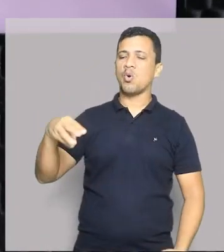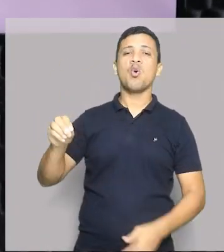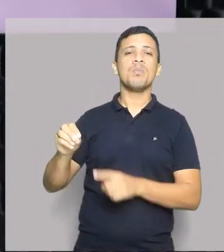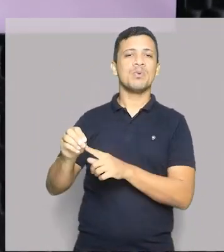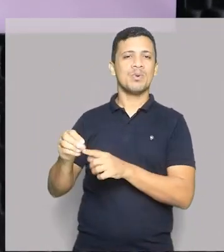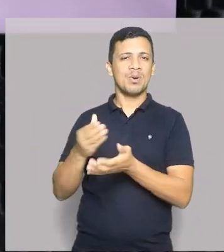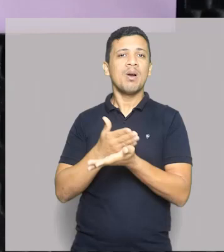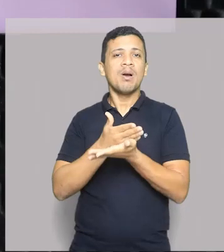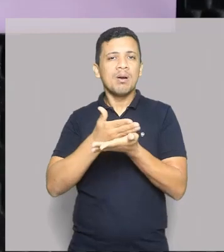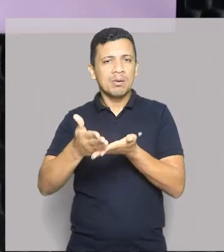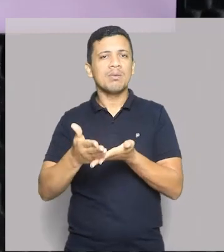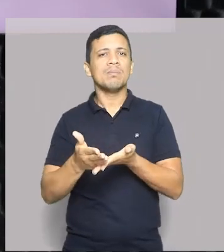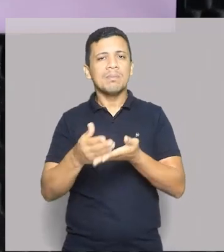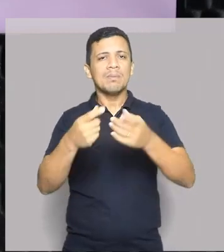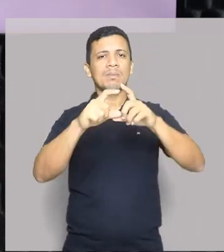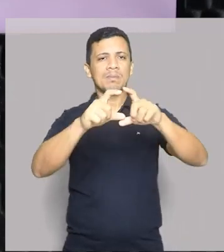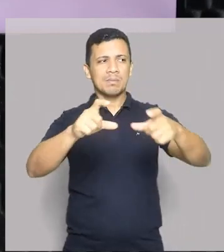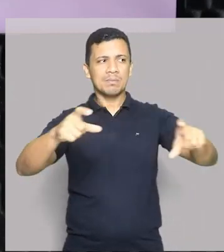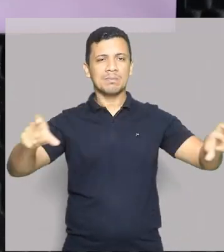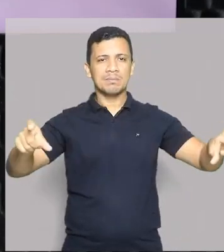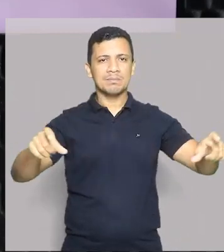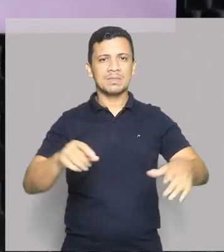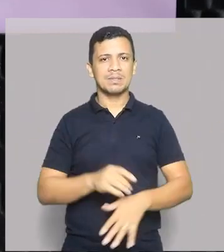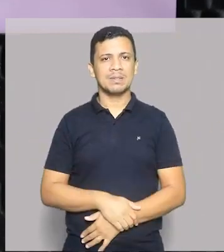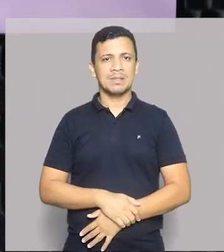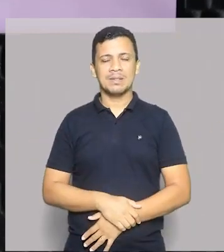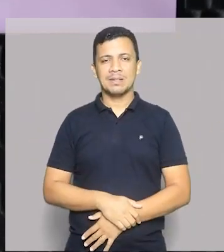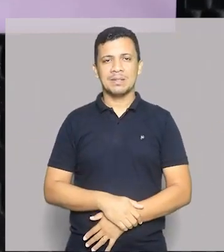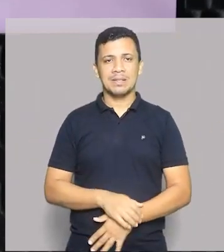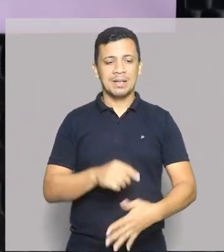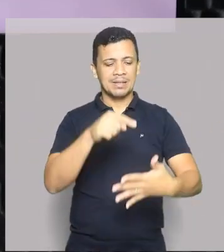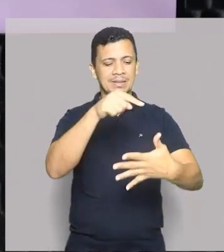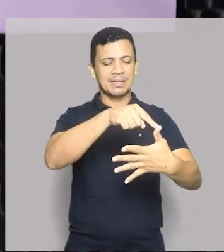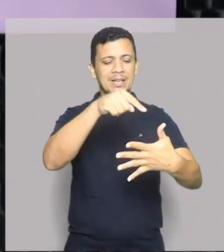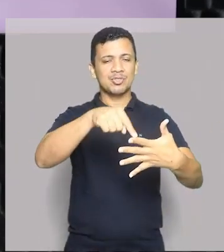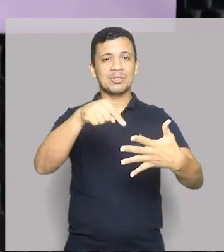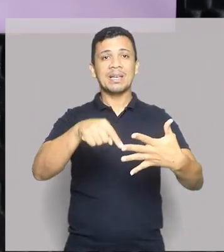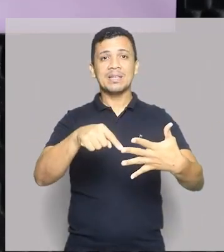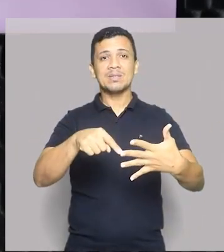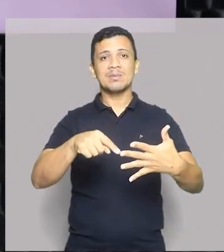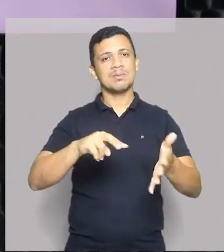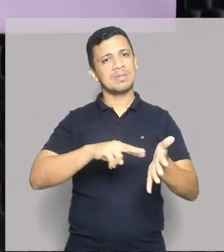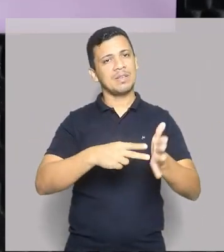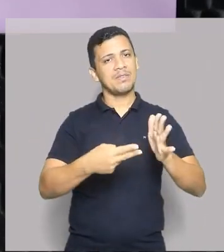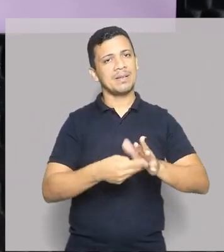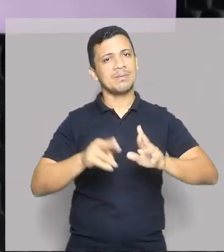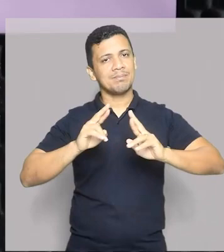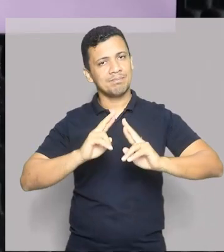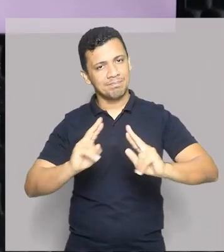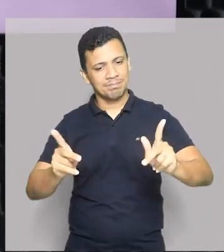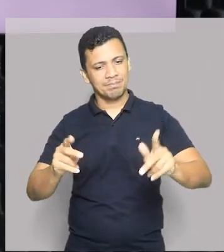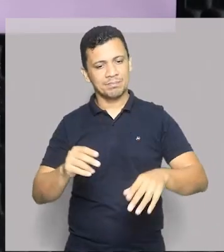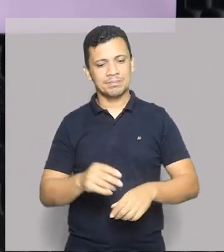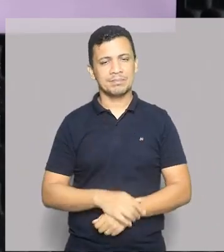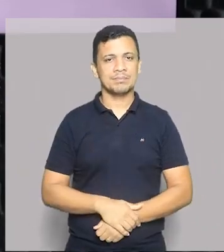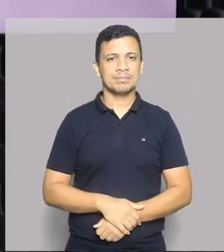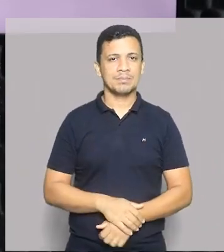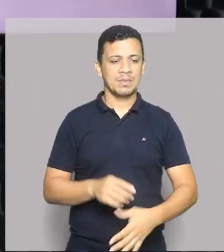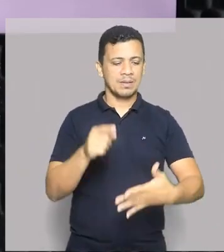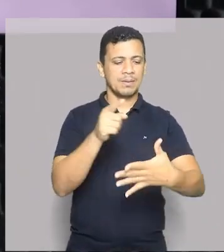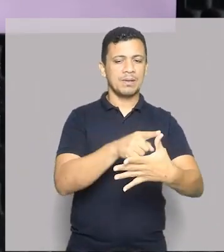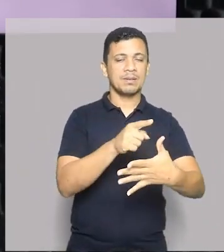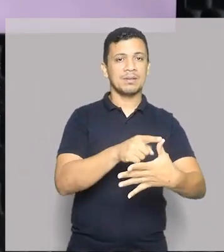né? Mas nas 3 orações o sentido é diferente. Tudo bem? Na primeira, a